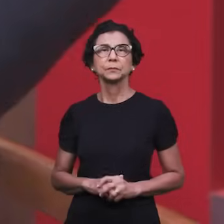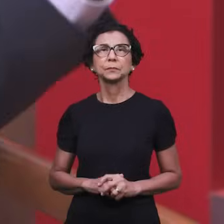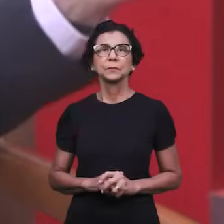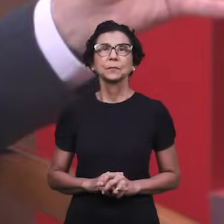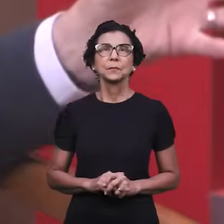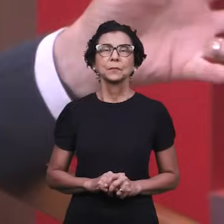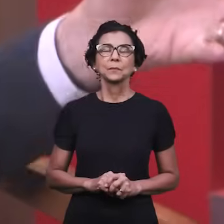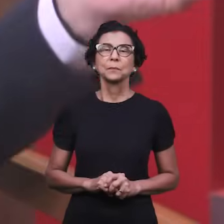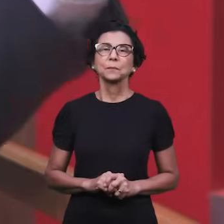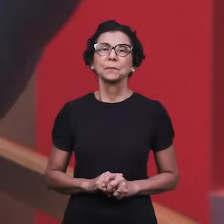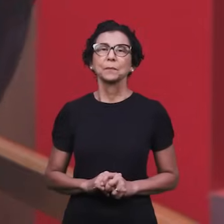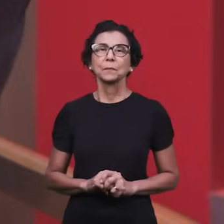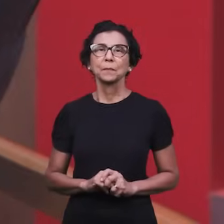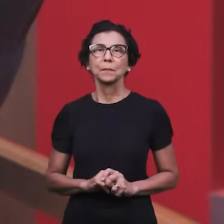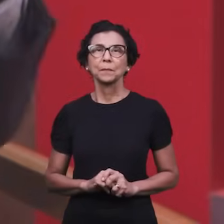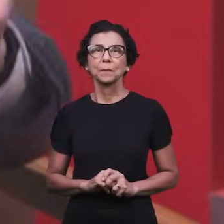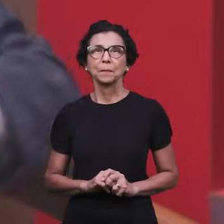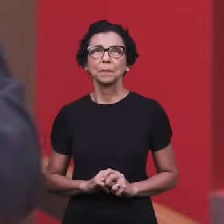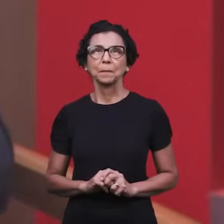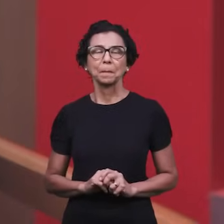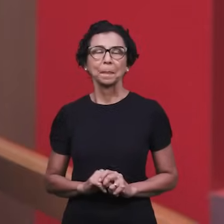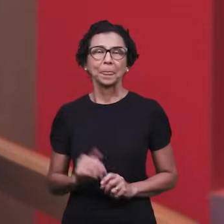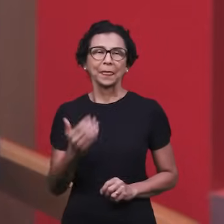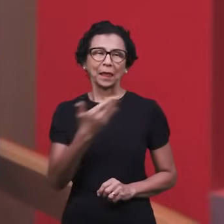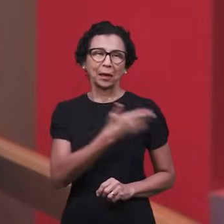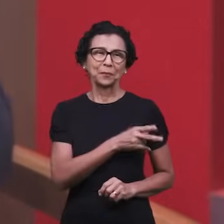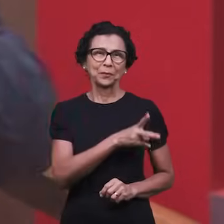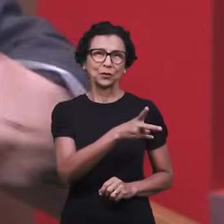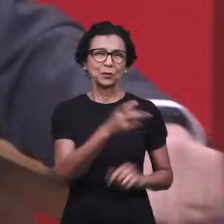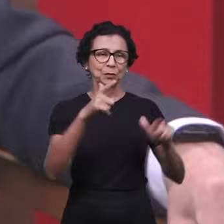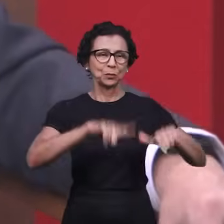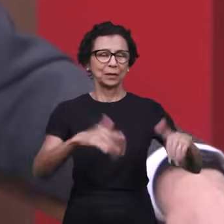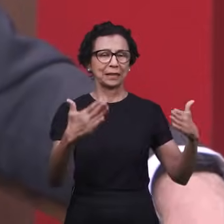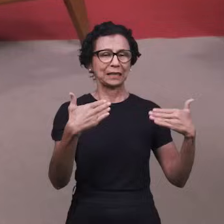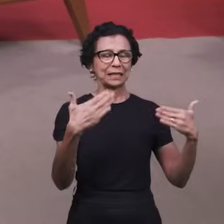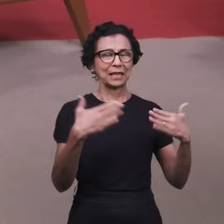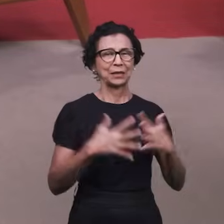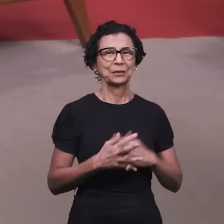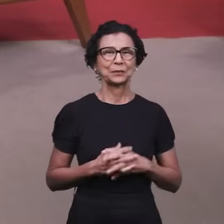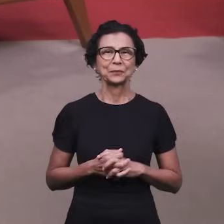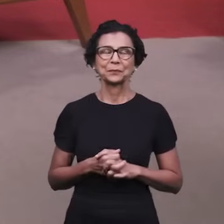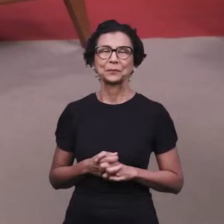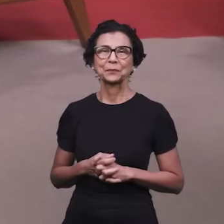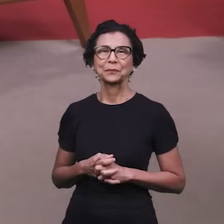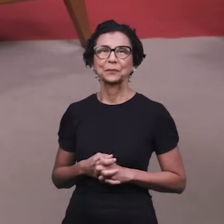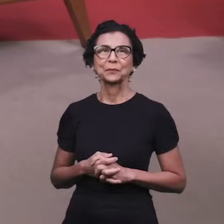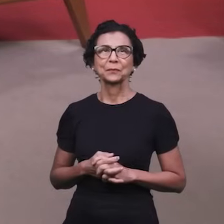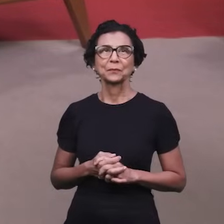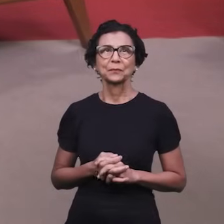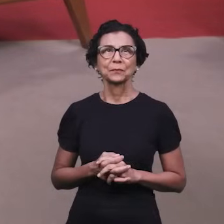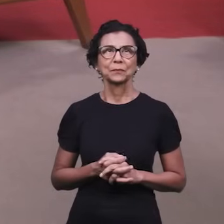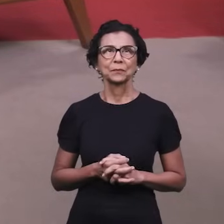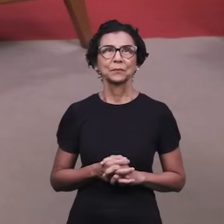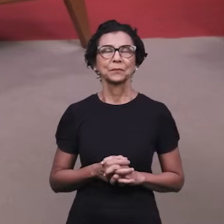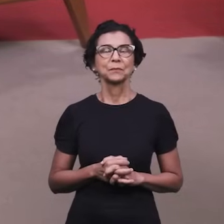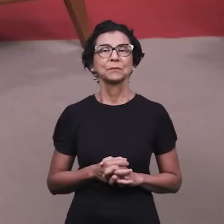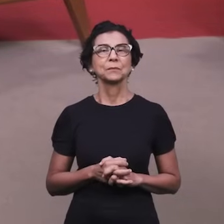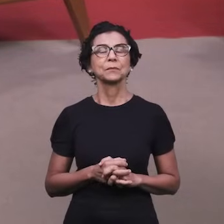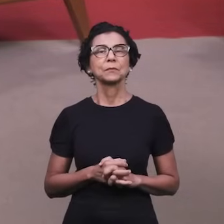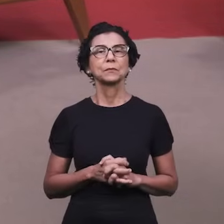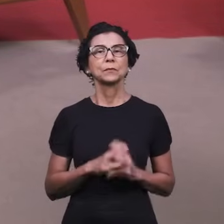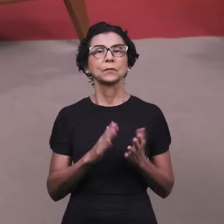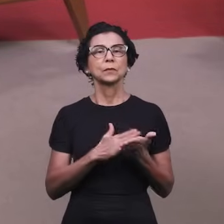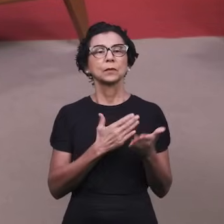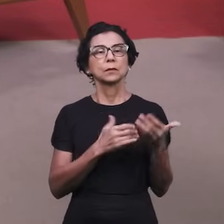falei desse ato dela estar subindo, agora vou deixar Daniel falar um pouquinho do deserto. Antes, assim, Cantares, ele